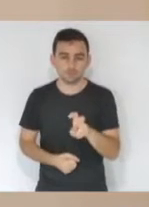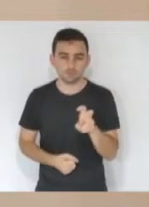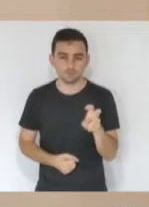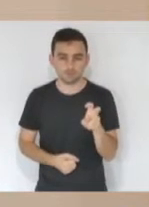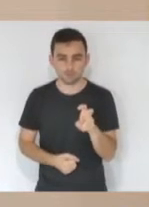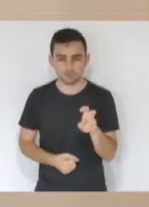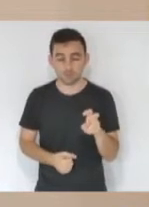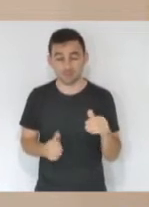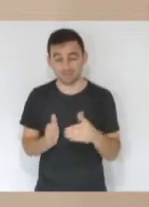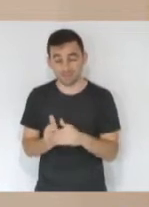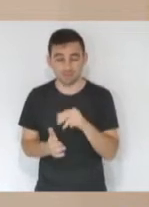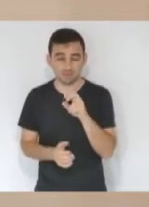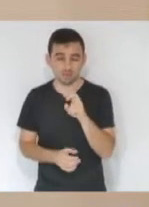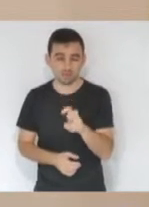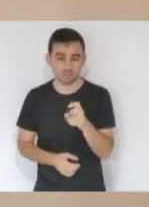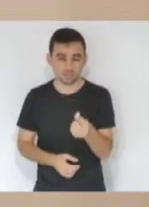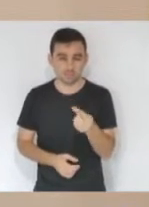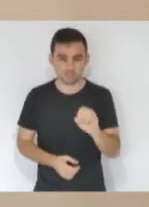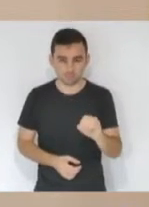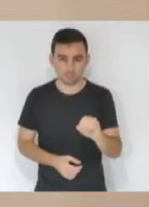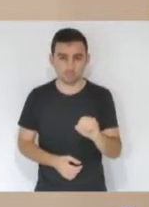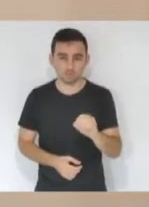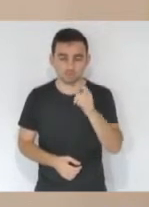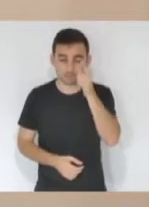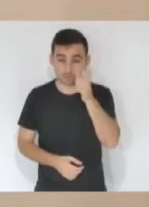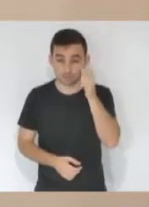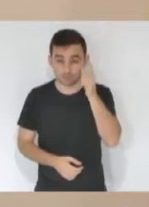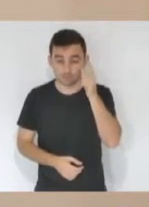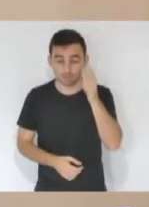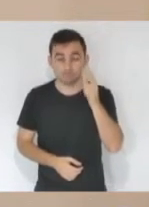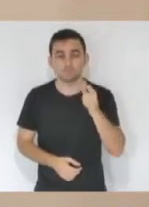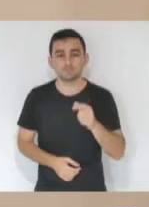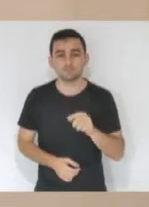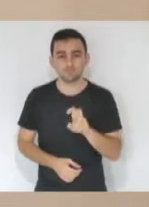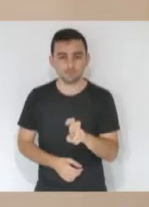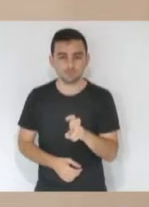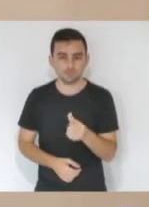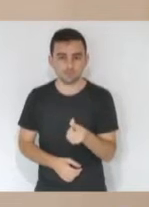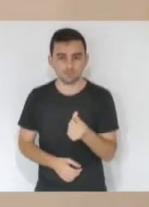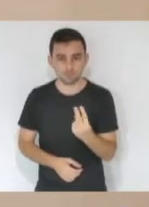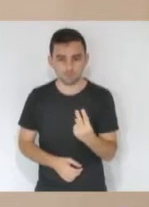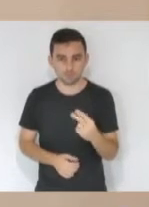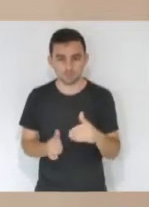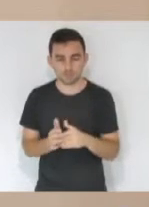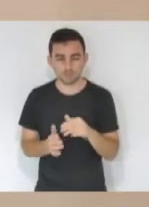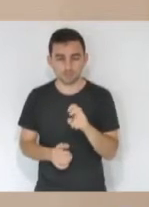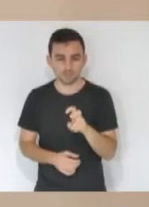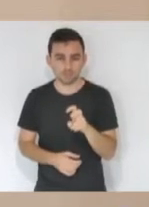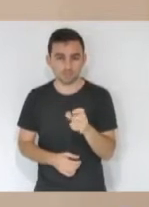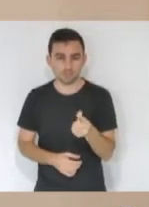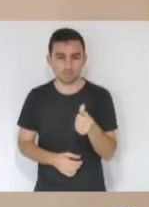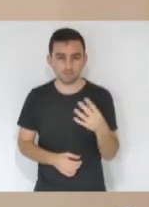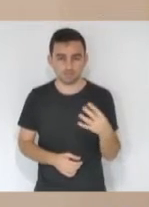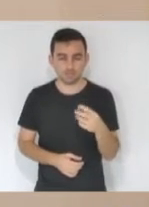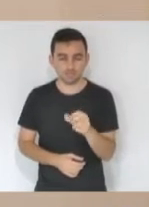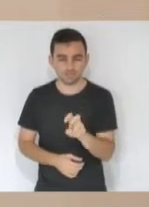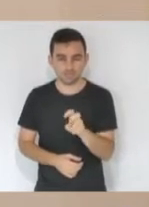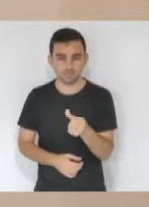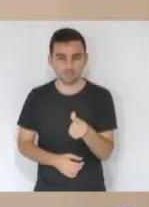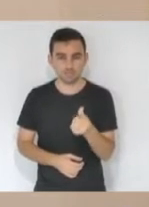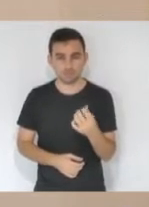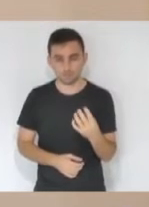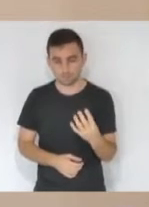560 deputado laércio schuster 562 a 564 e 566 deputados fernando